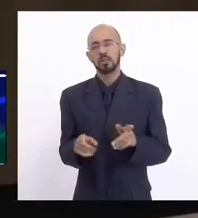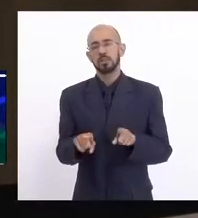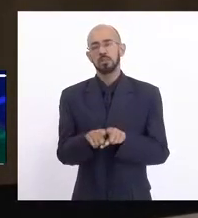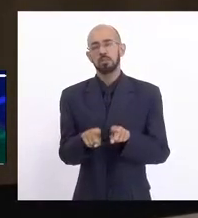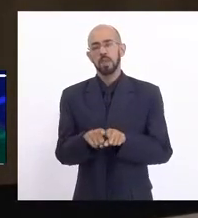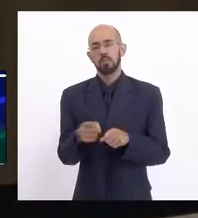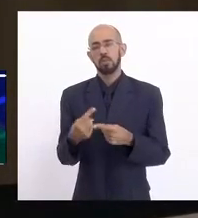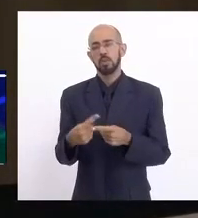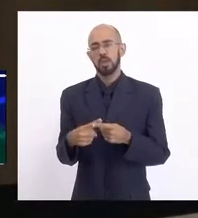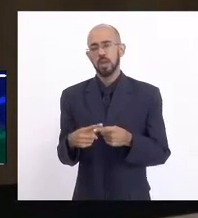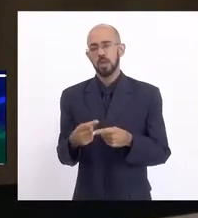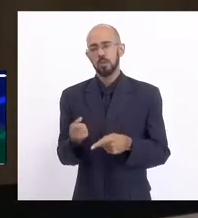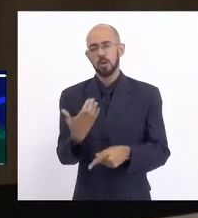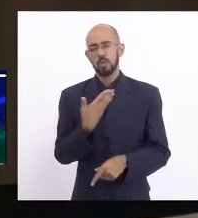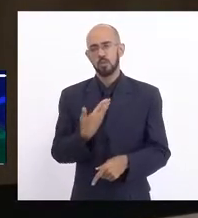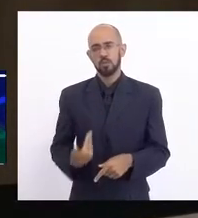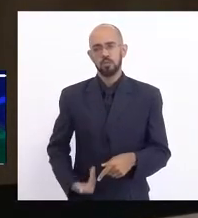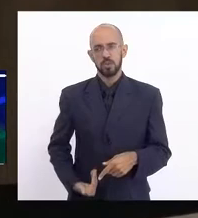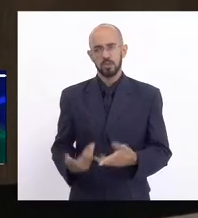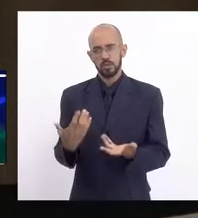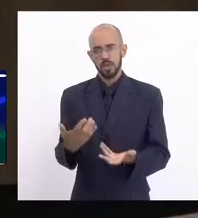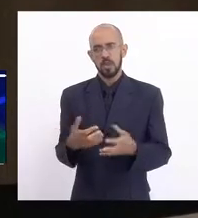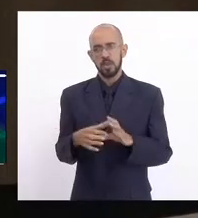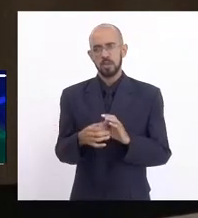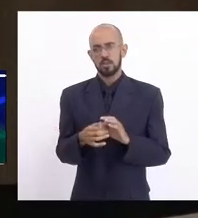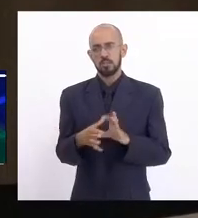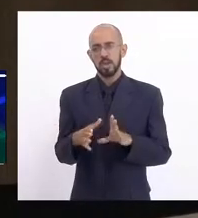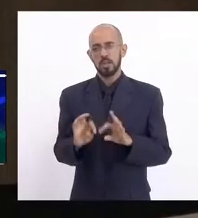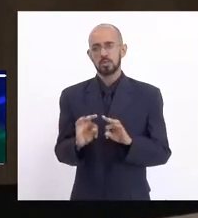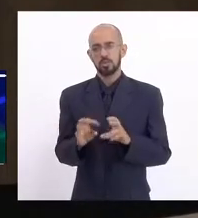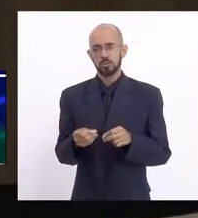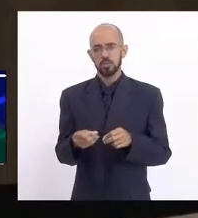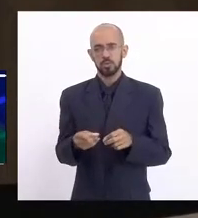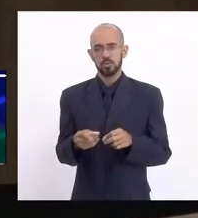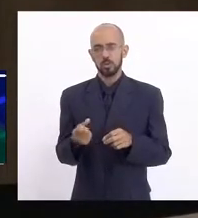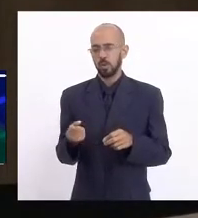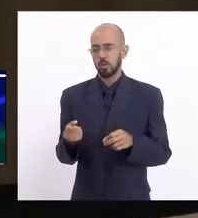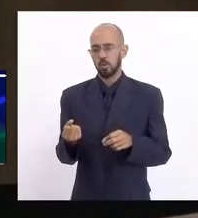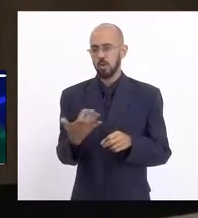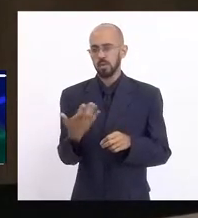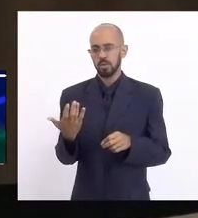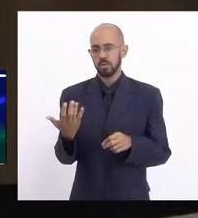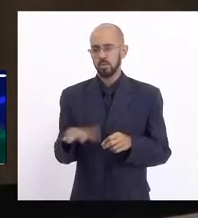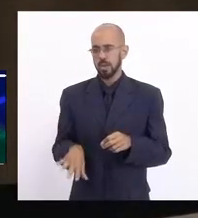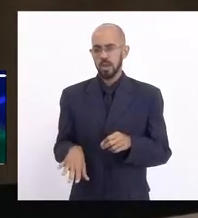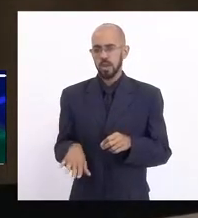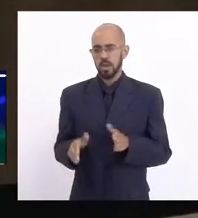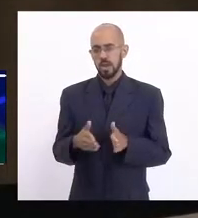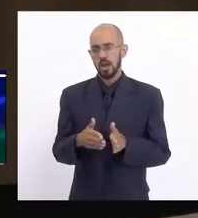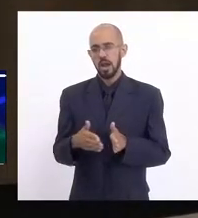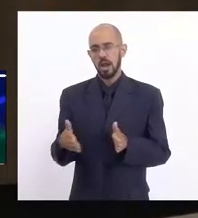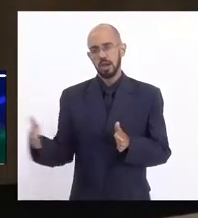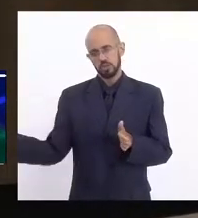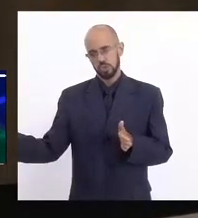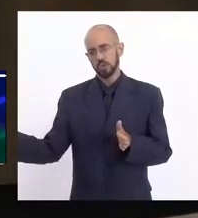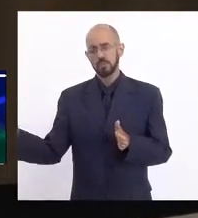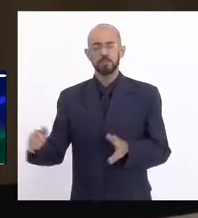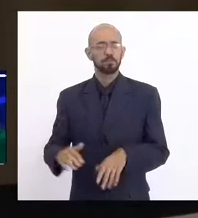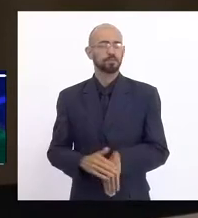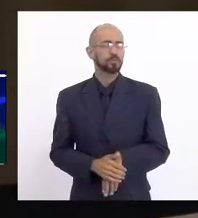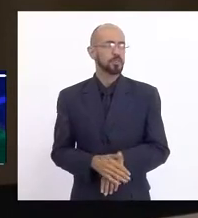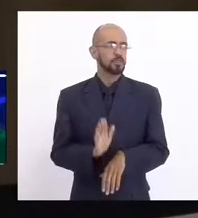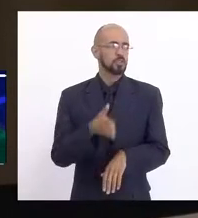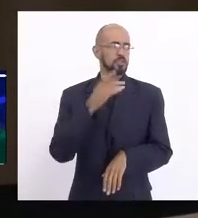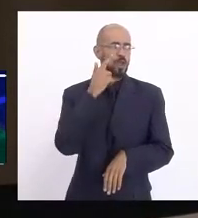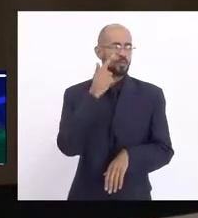quando o governo quer, libera tudo. Quando não quer, prorroga, como já ouvimos aqui